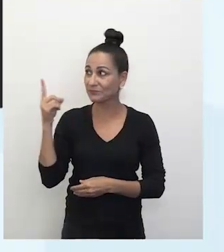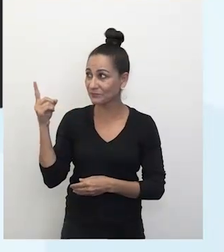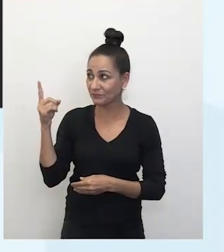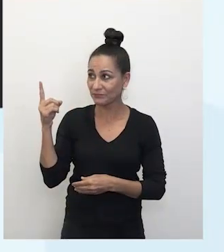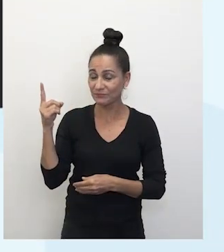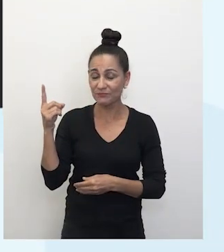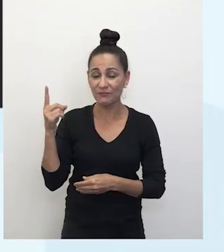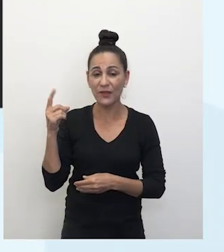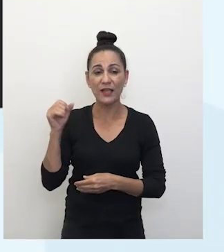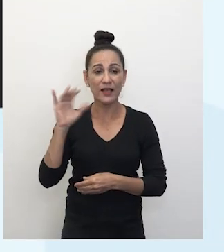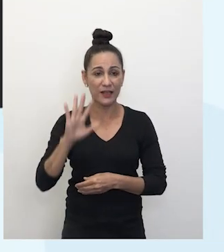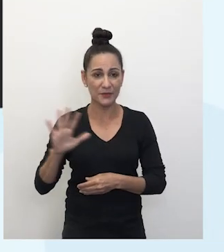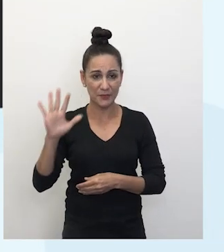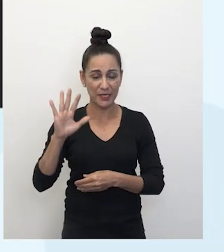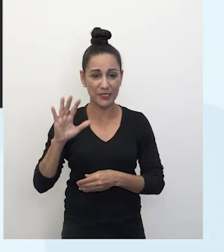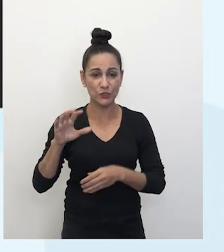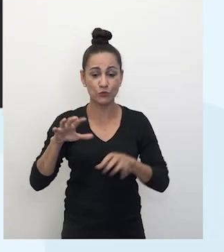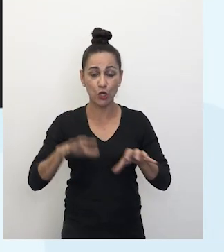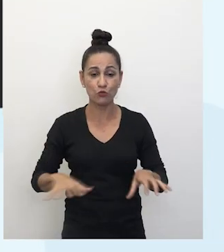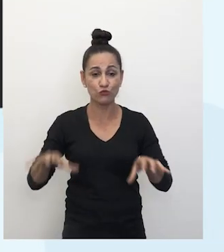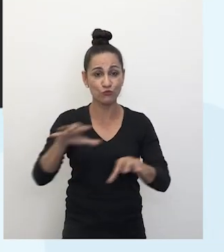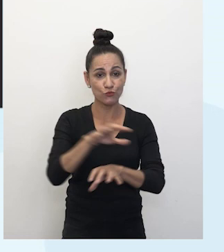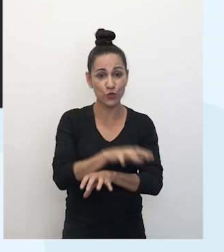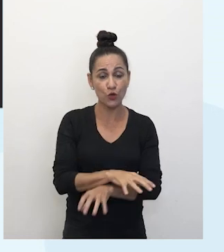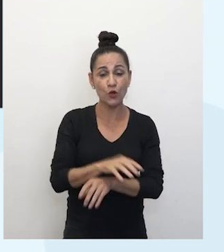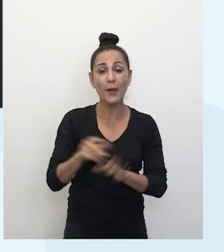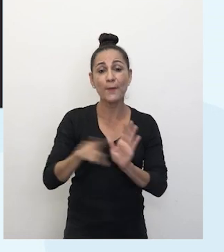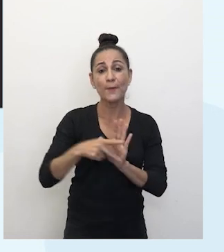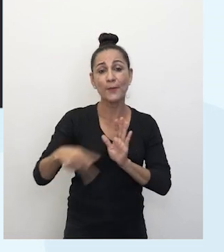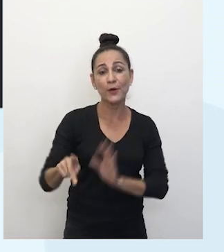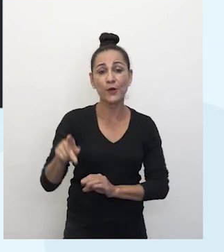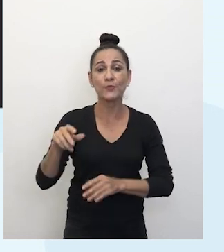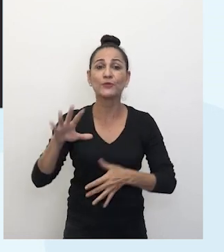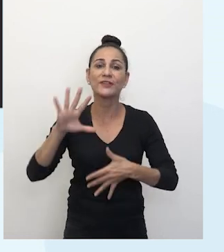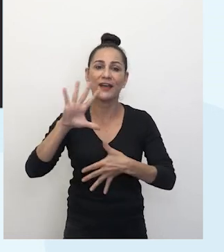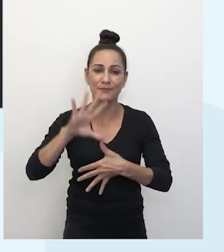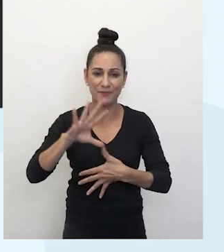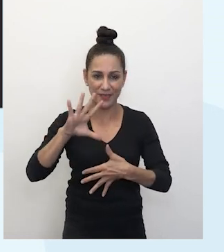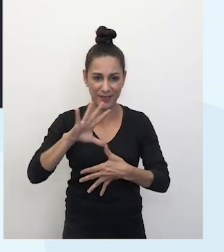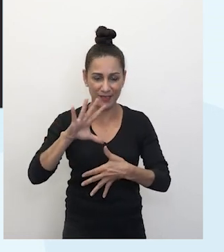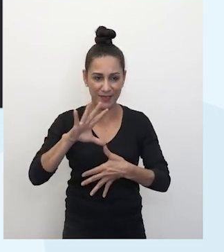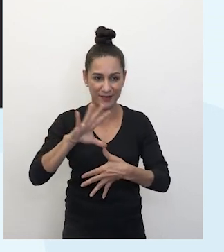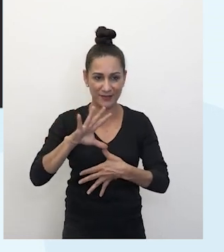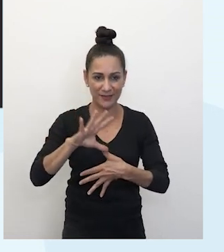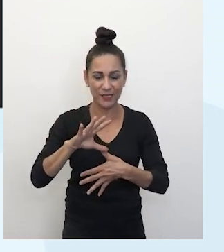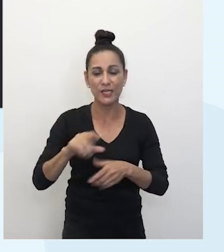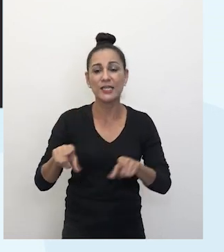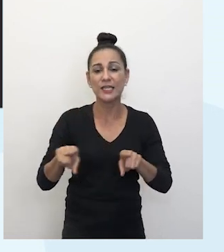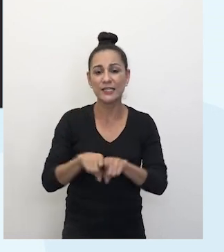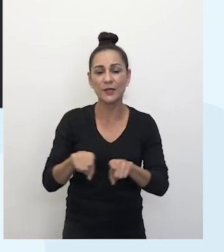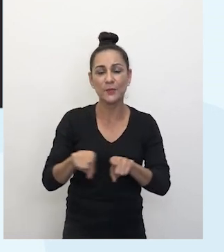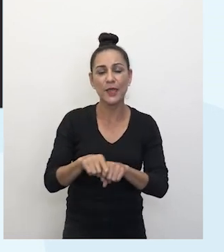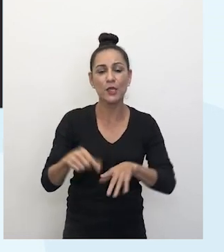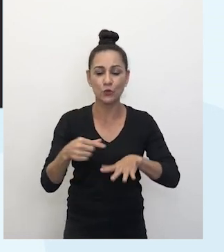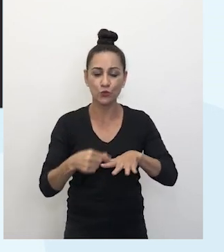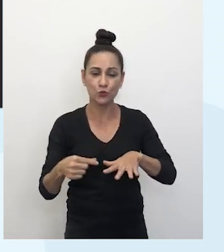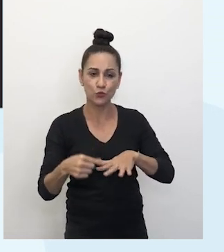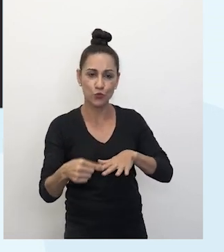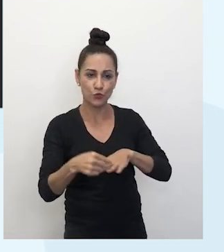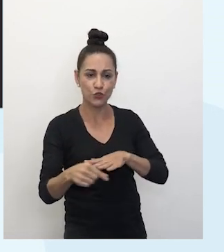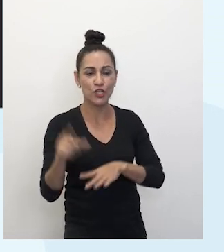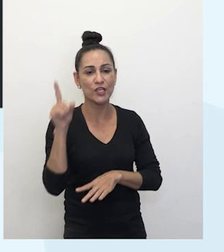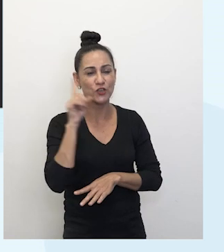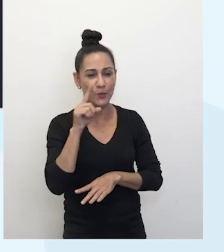os biomas da América tá então nós temos aí os biomas do continente americano né até dar um destaque